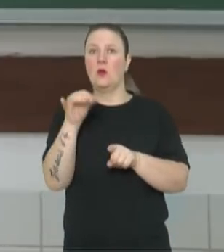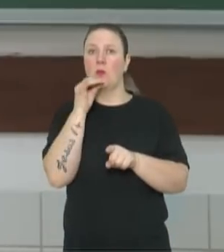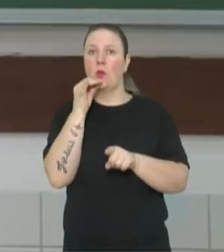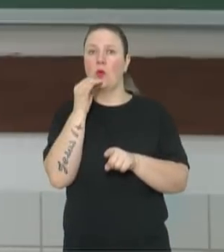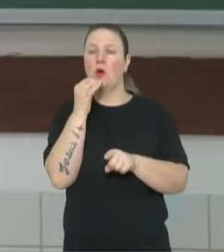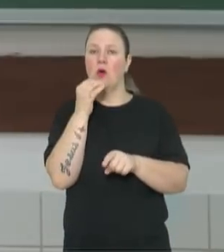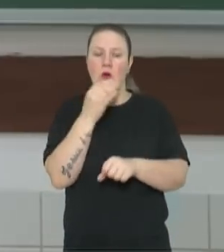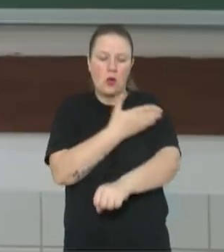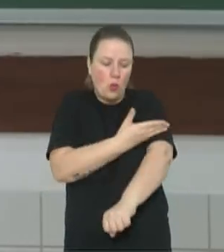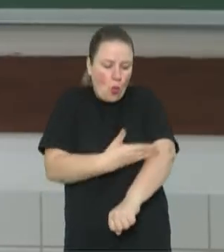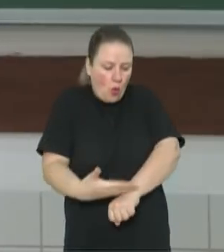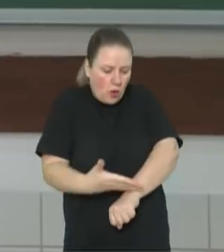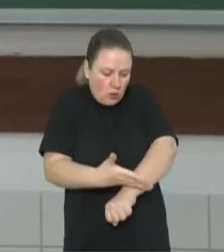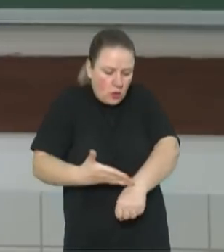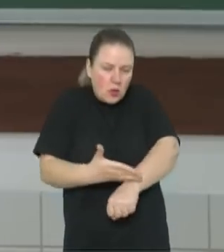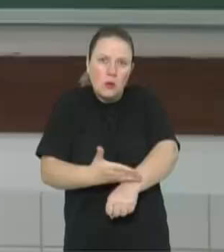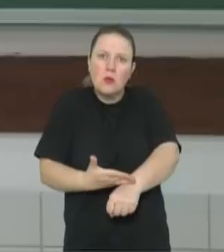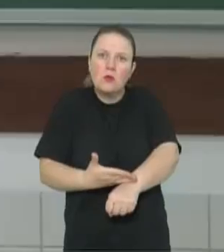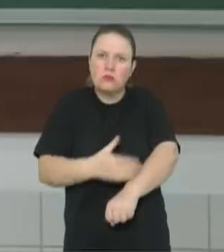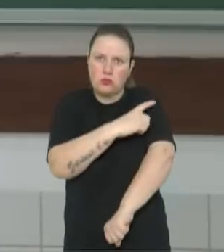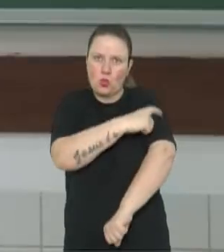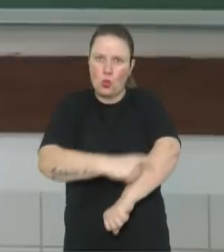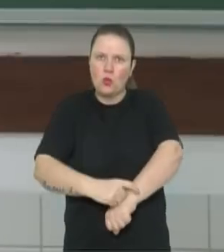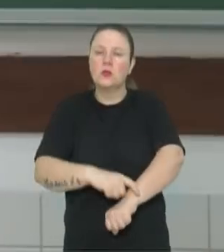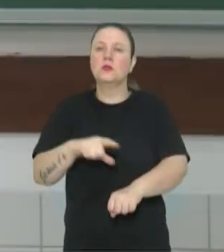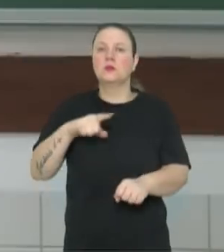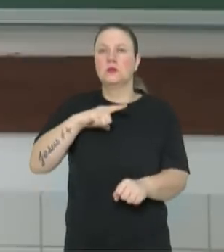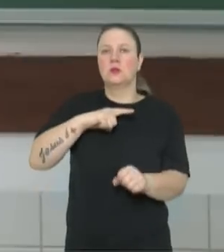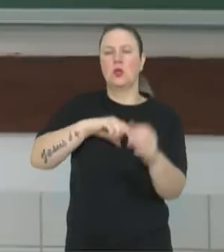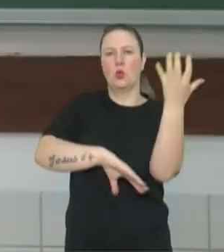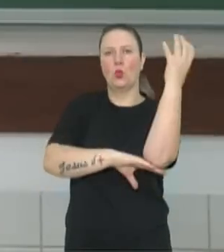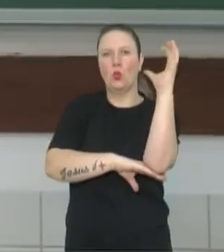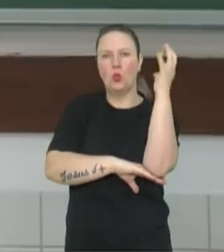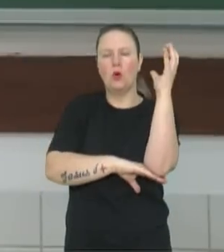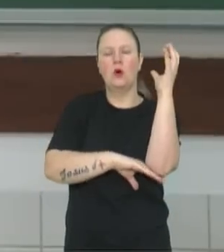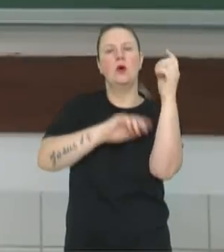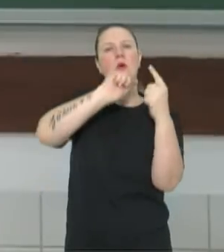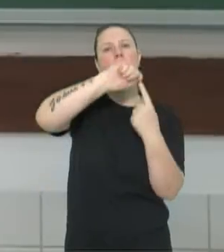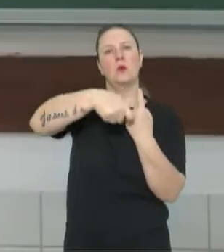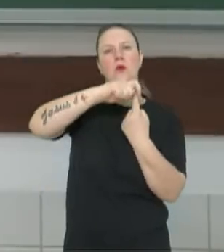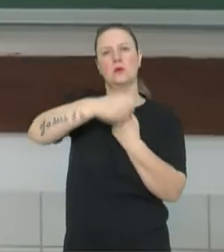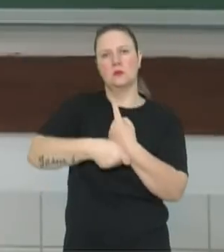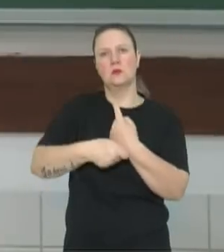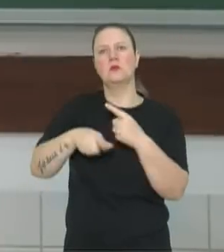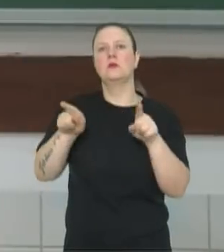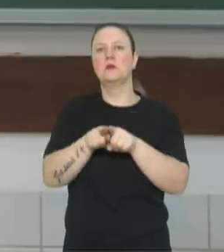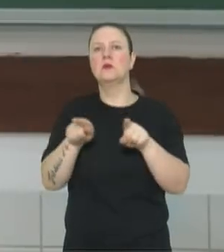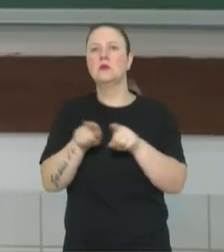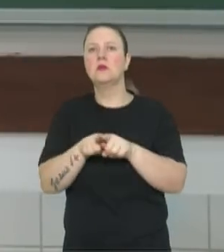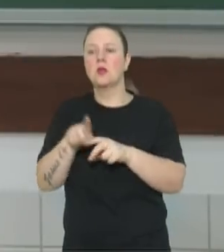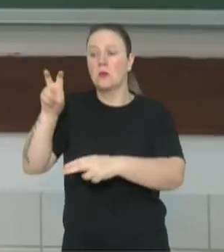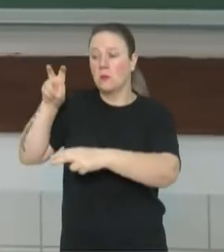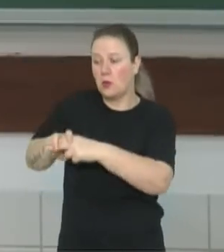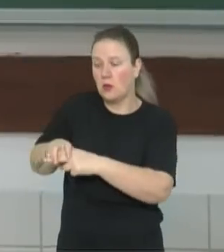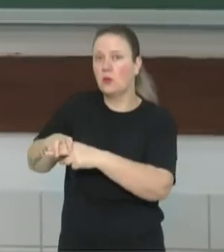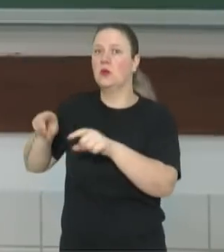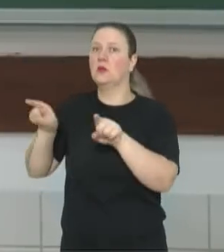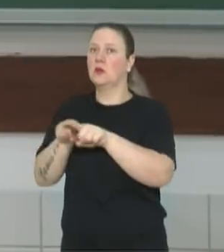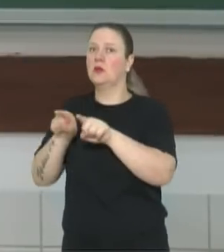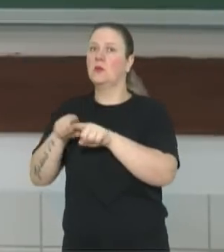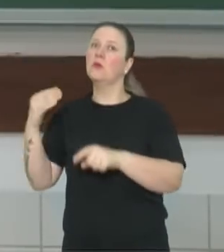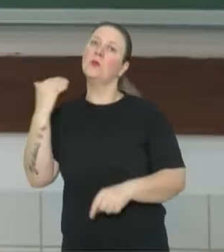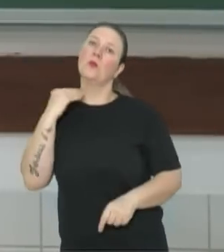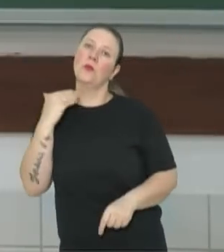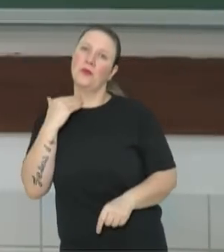da camisa, temos a bananeira, temos o banco, muitas outras palavrinhas, certo? Tudo tranquilo?